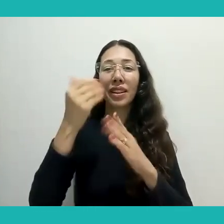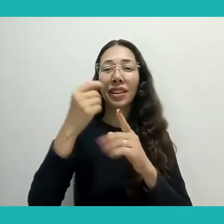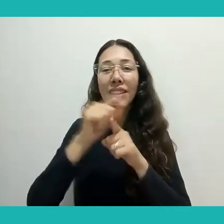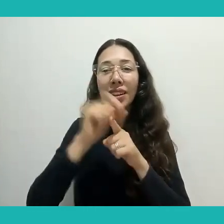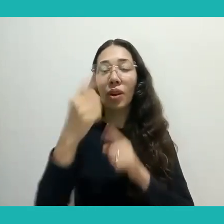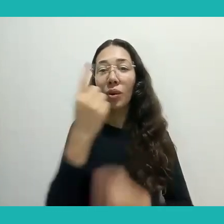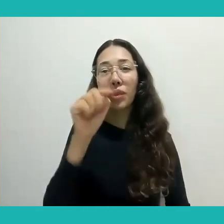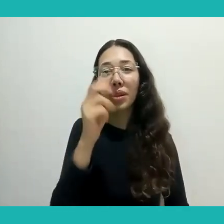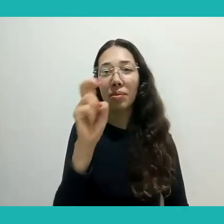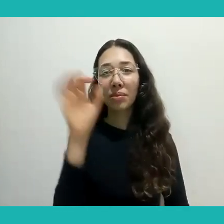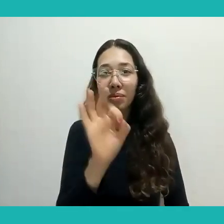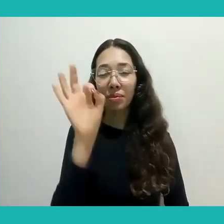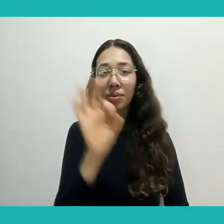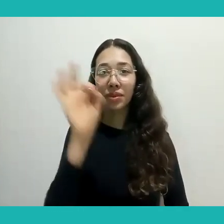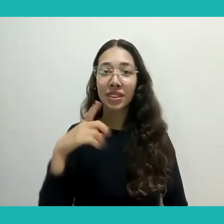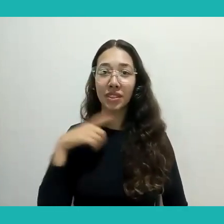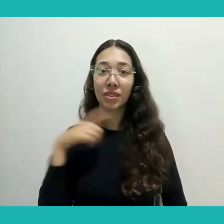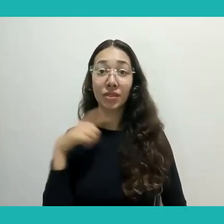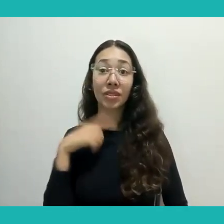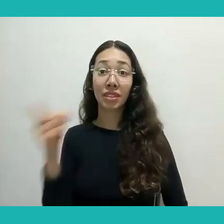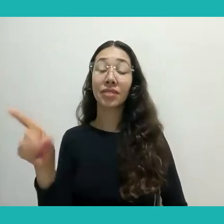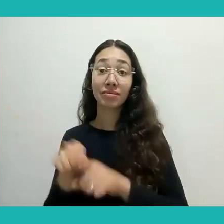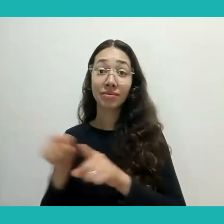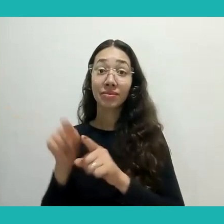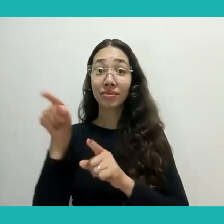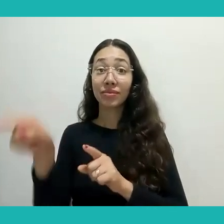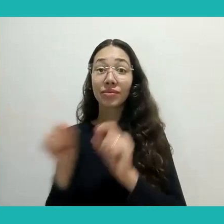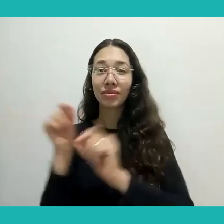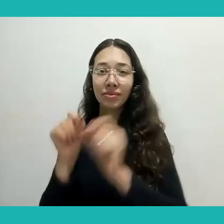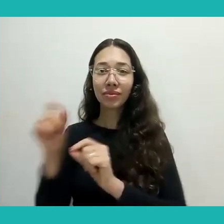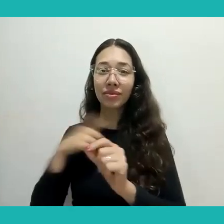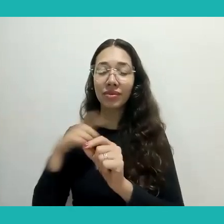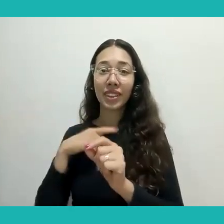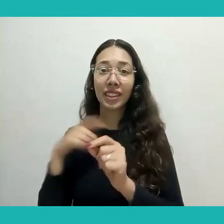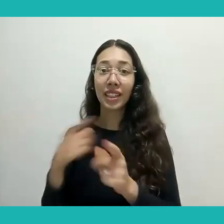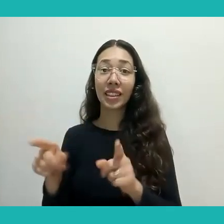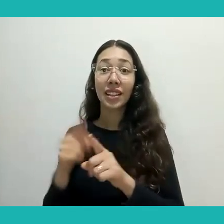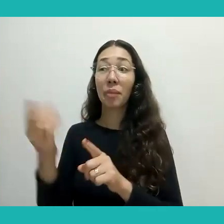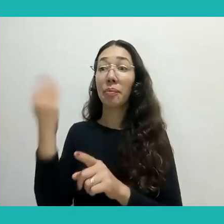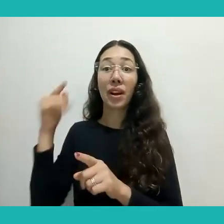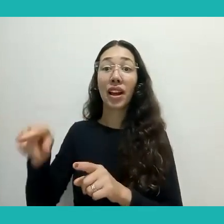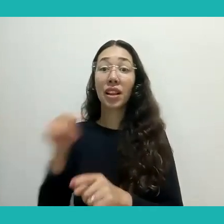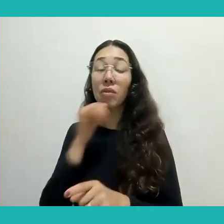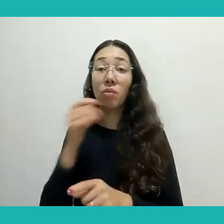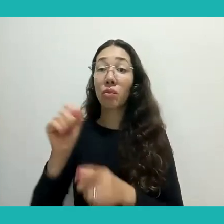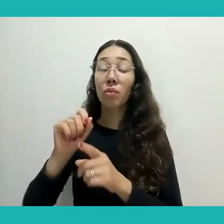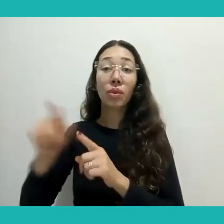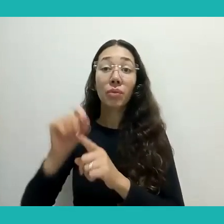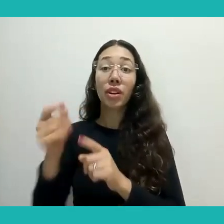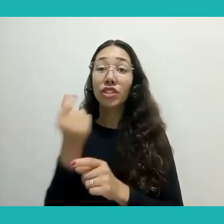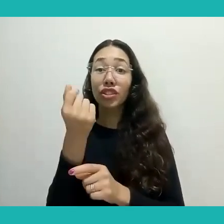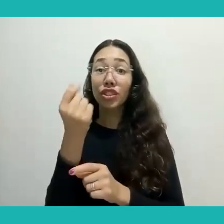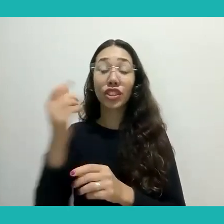incidência da contribuição para a pensão militar, porque ela ainda não era contribuinte antes do advento